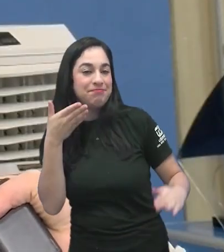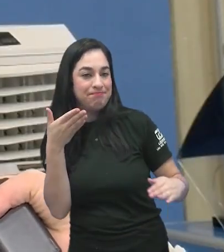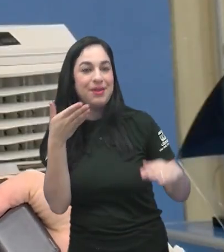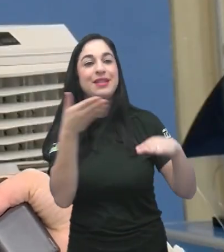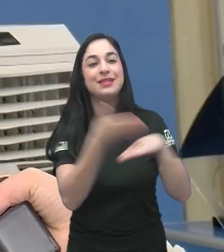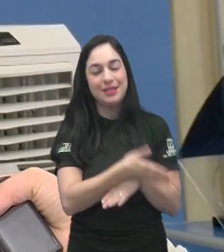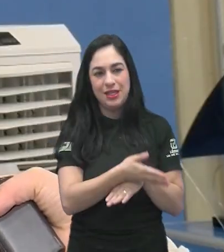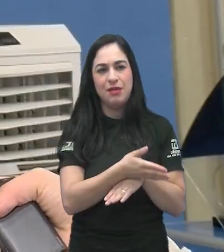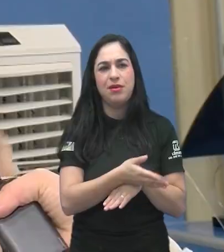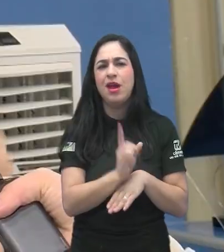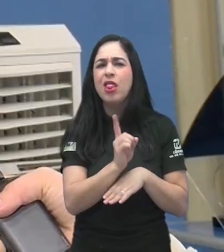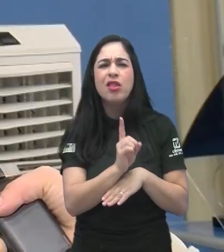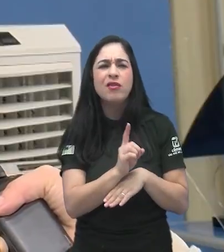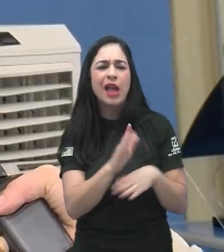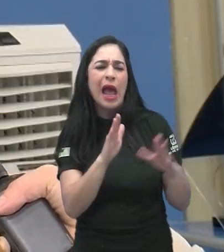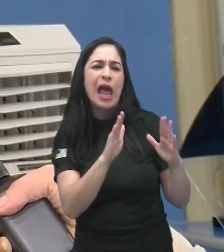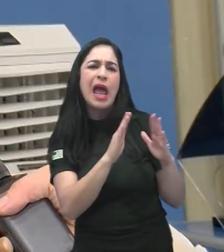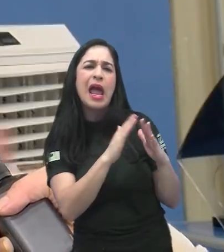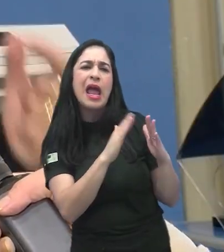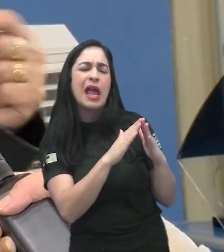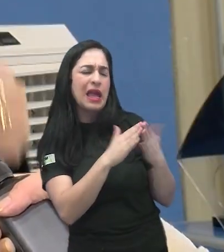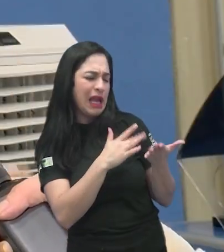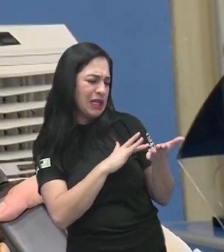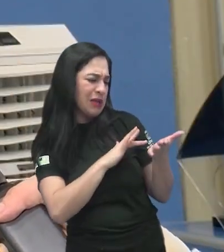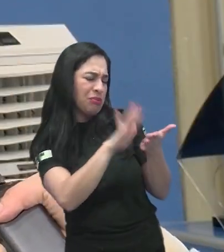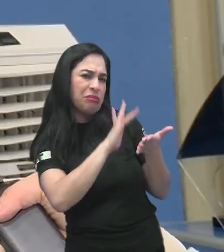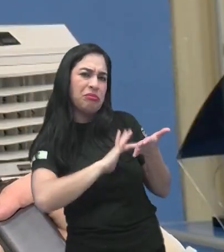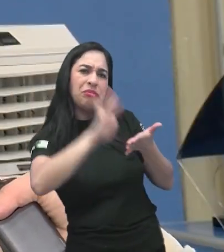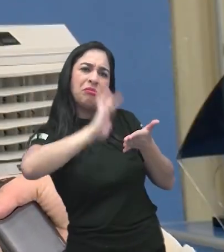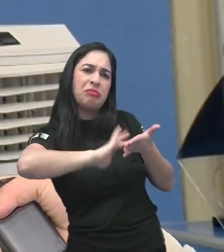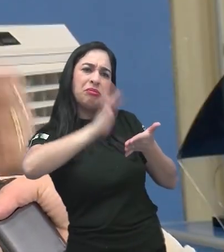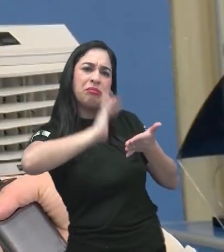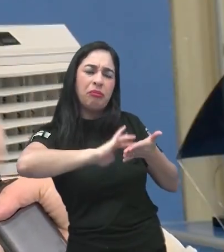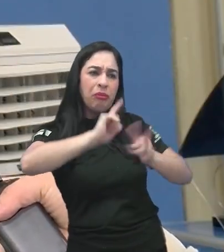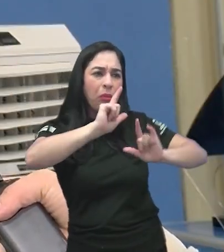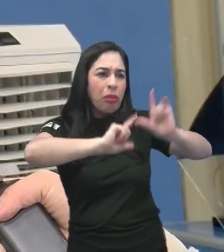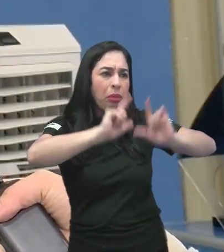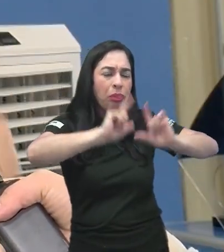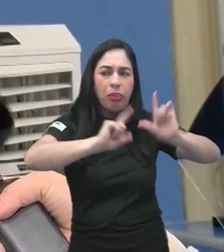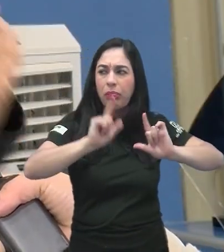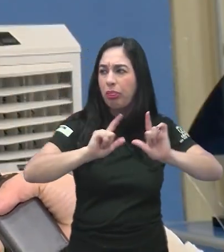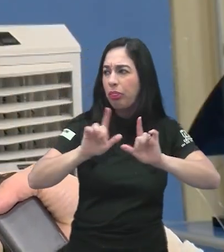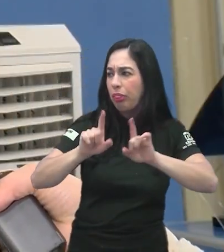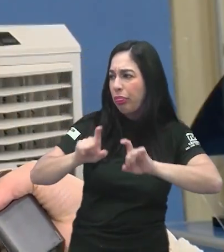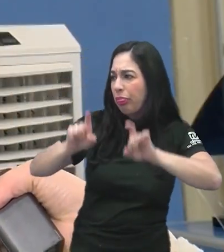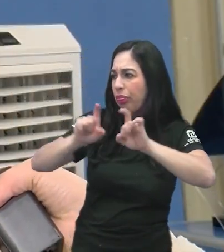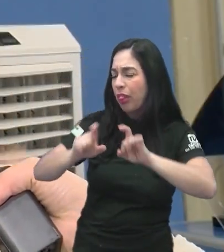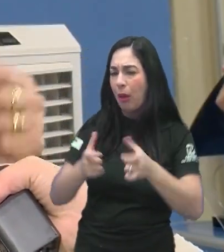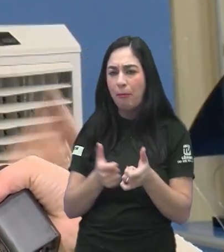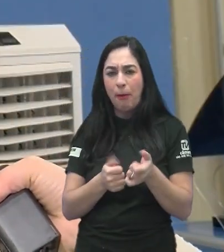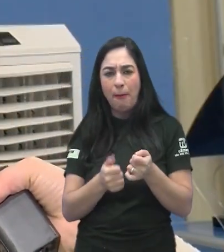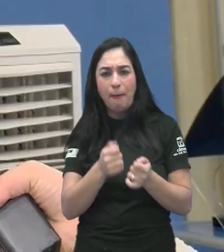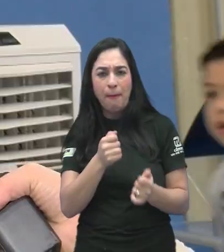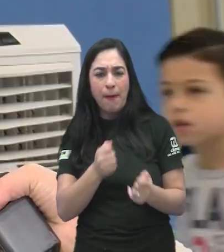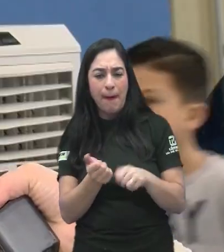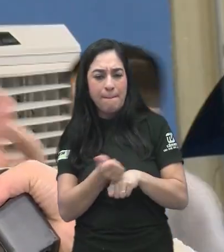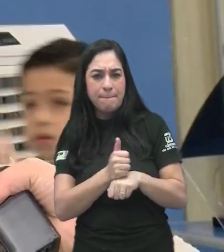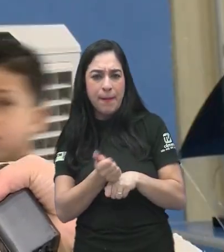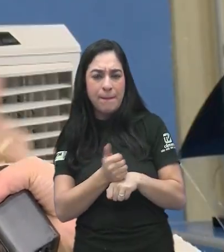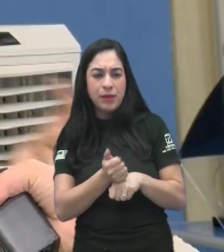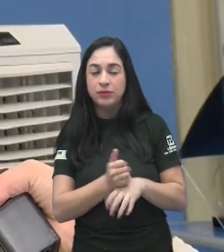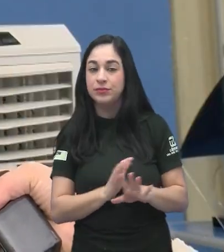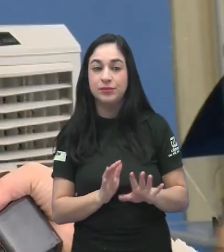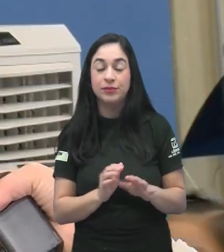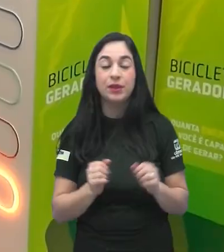qual é a importância, né? Para que elas não fiquem tanto ou trancadas em casa, nas telas, em frente à TV, em frente ao videogame,